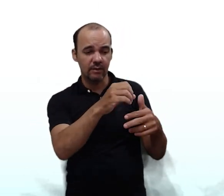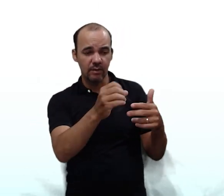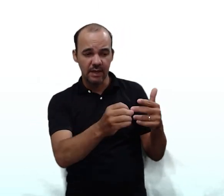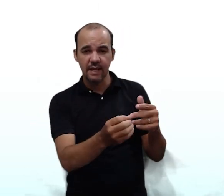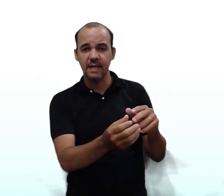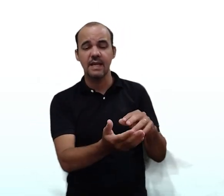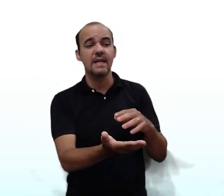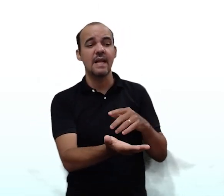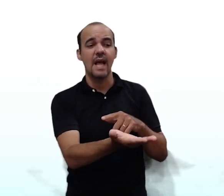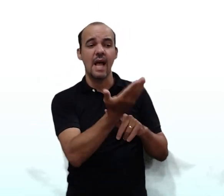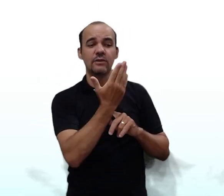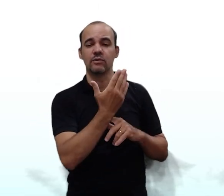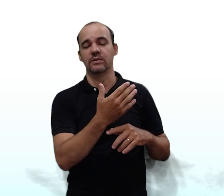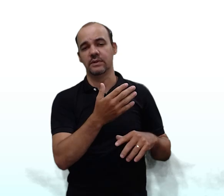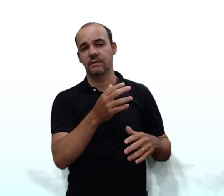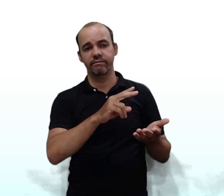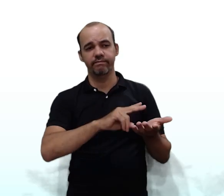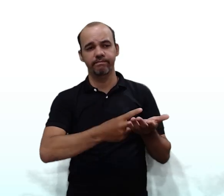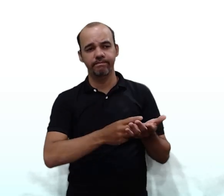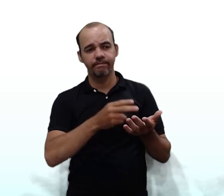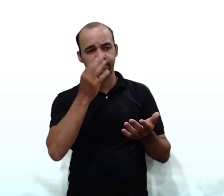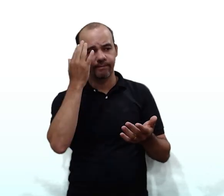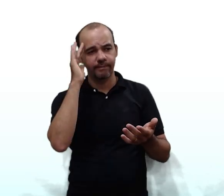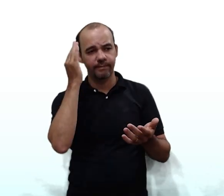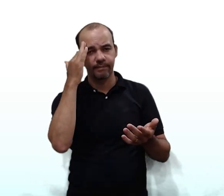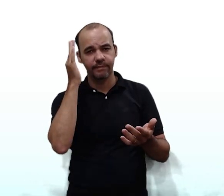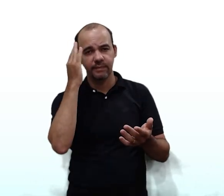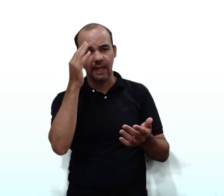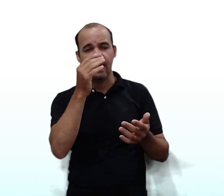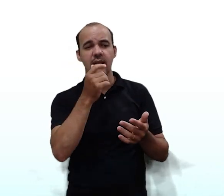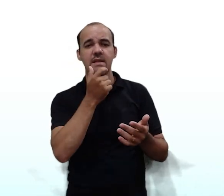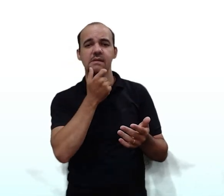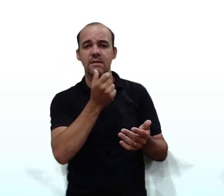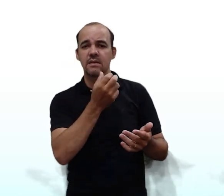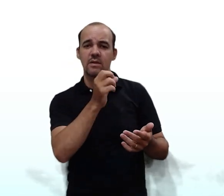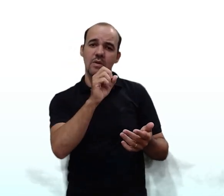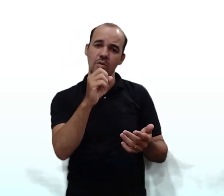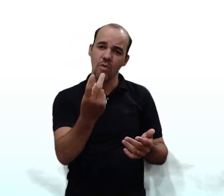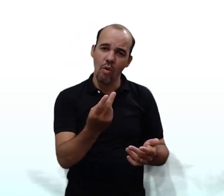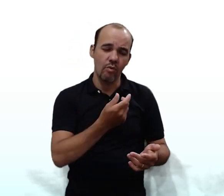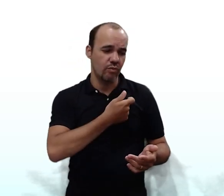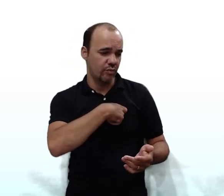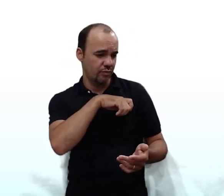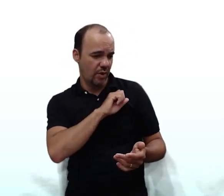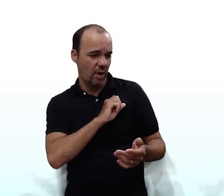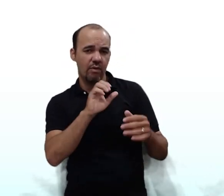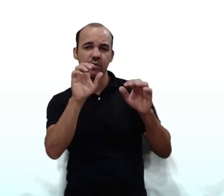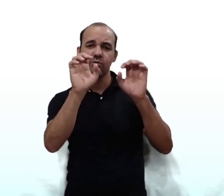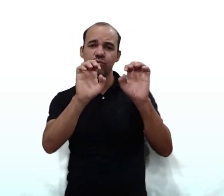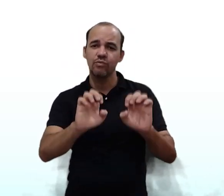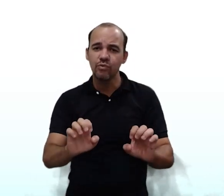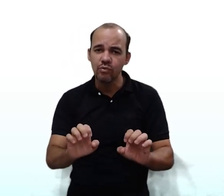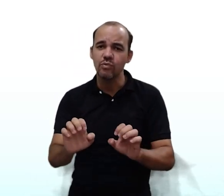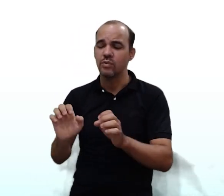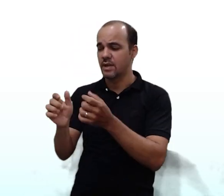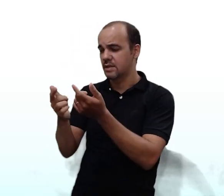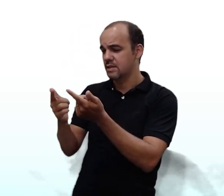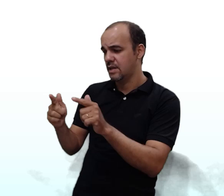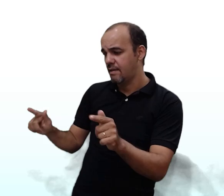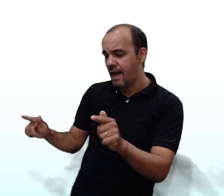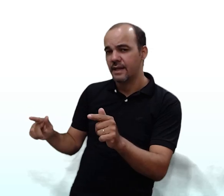auxílio interpretativo. Que danada é isso, Rafa? O que seria um auxílio interpretativo? Ora, quando você